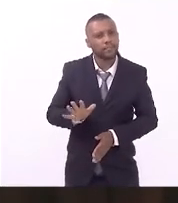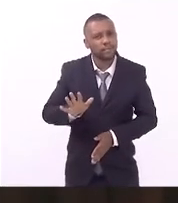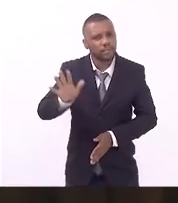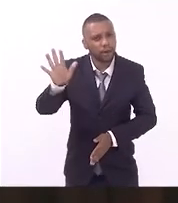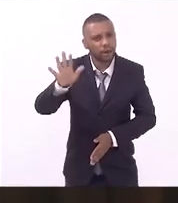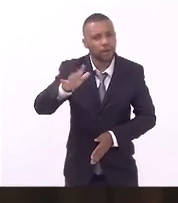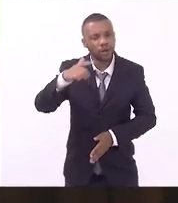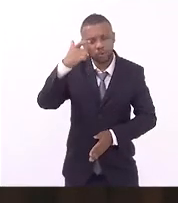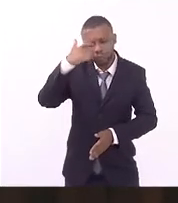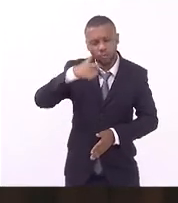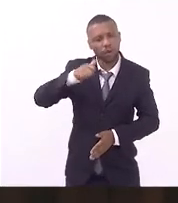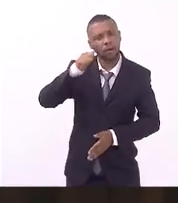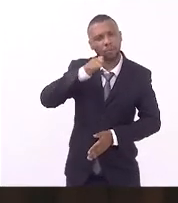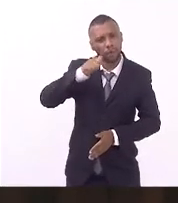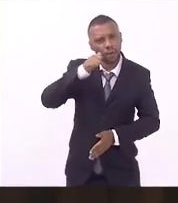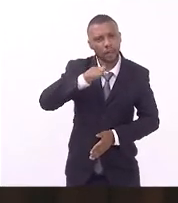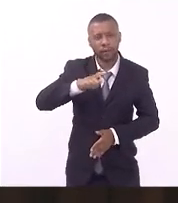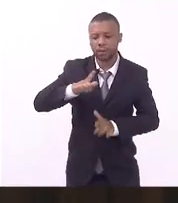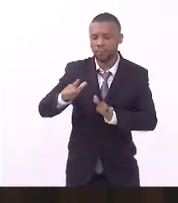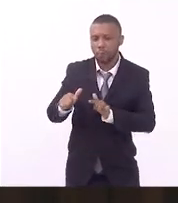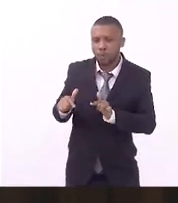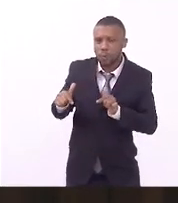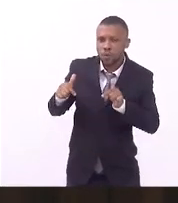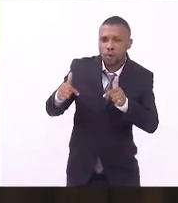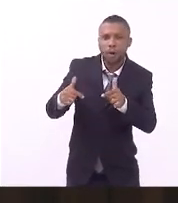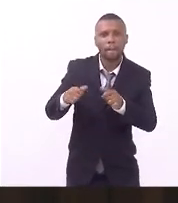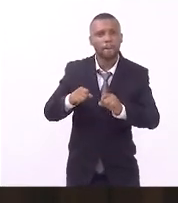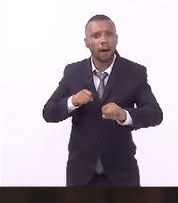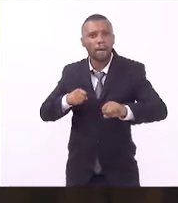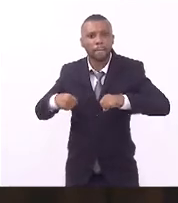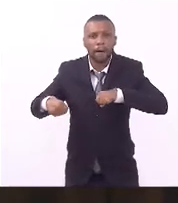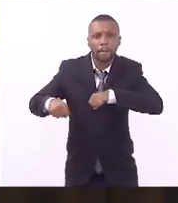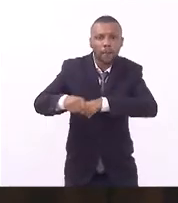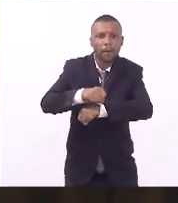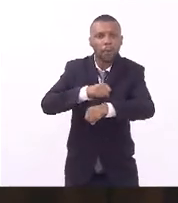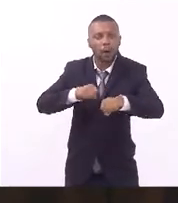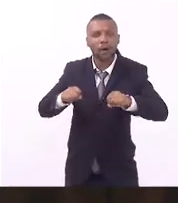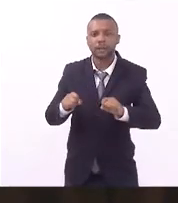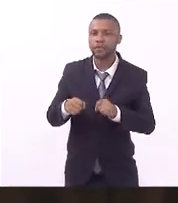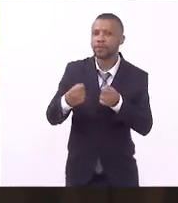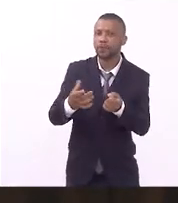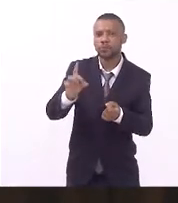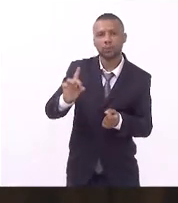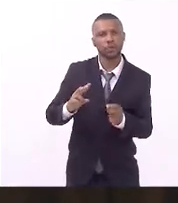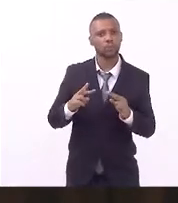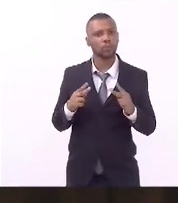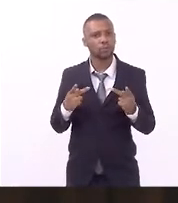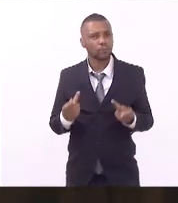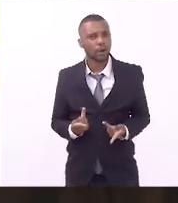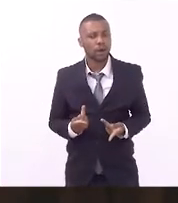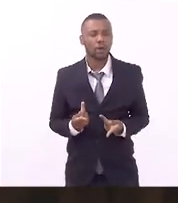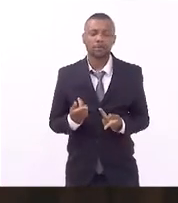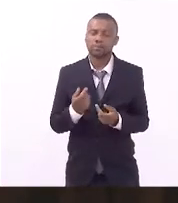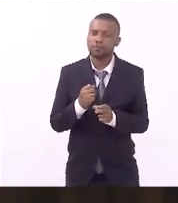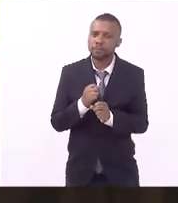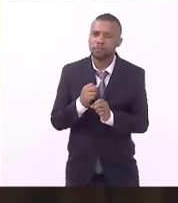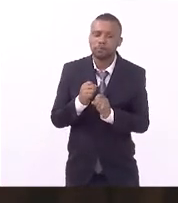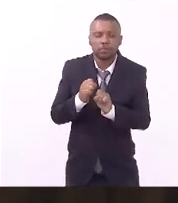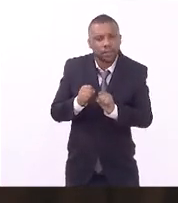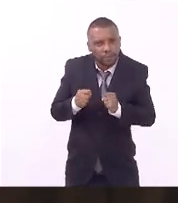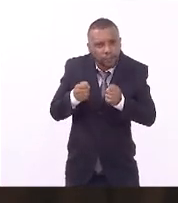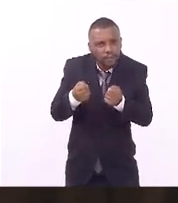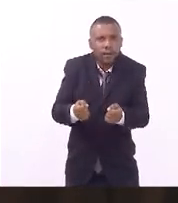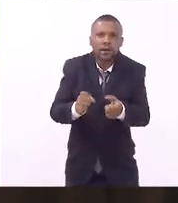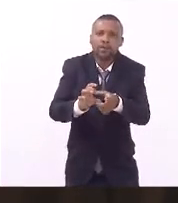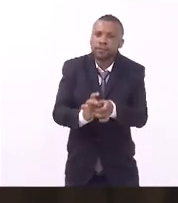uma mulher que é ativista, que defende os direitos humanos, que defende incondicionalmente as